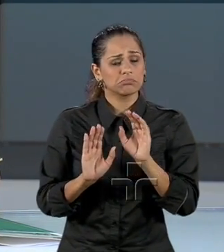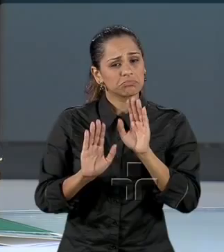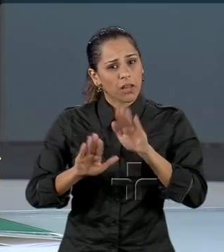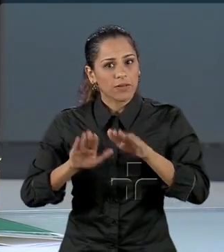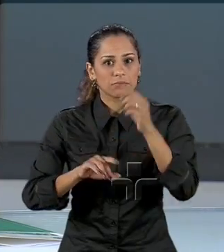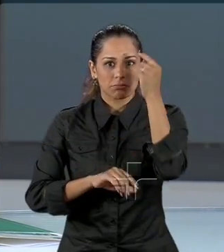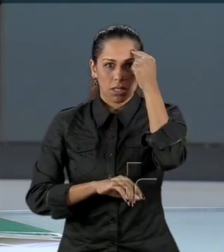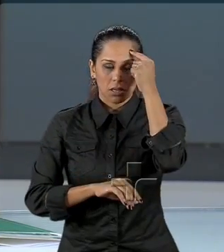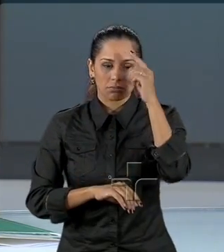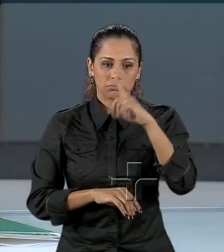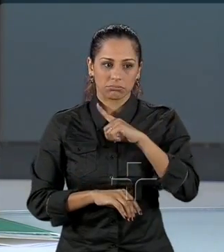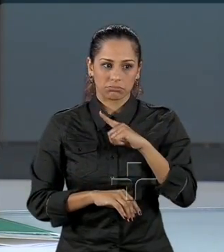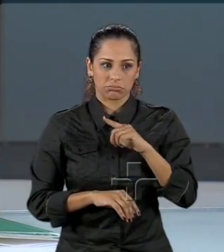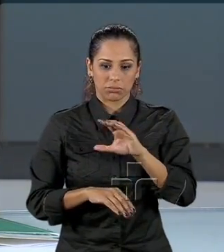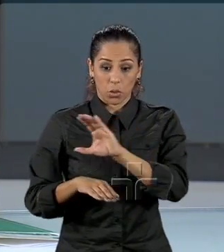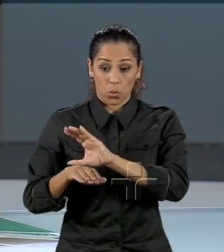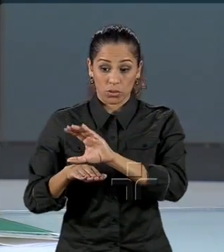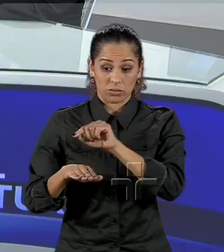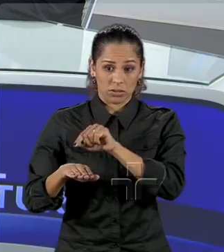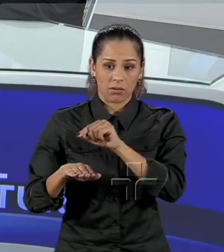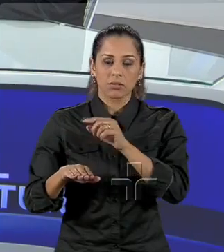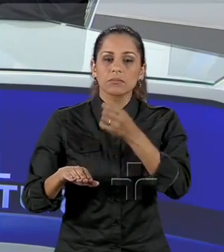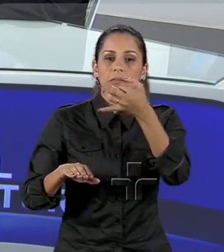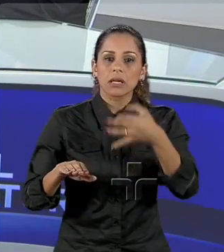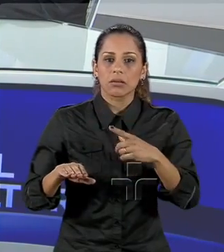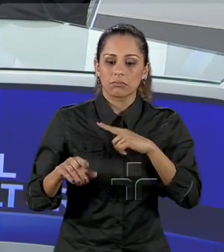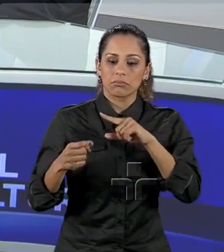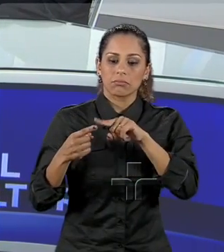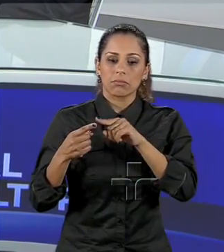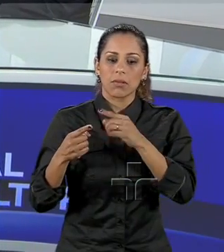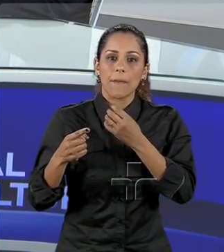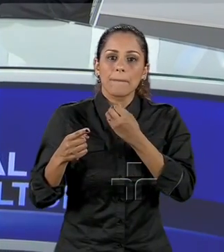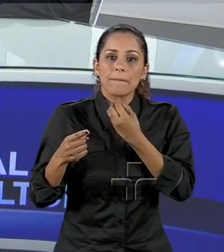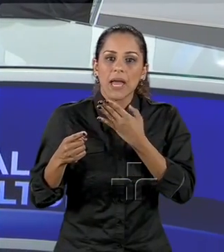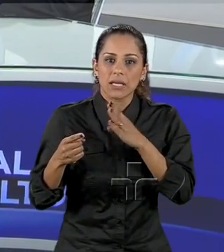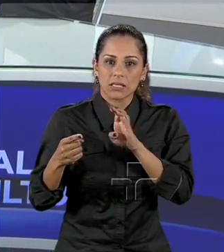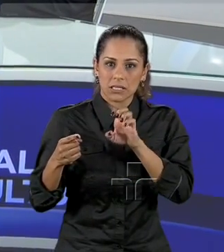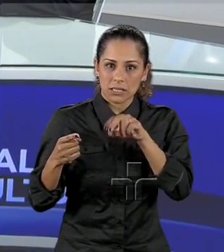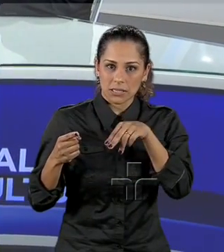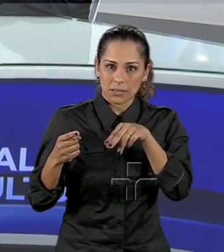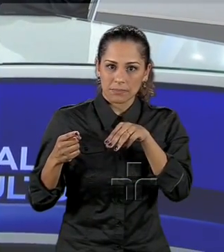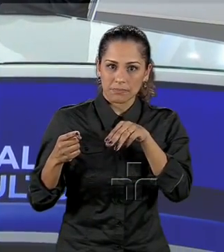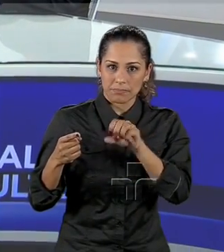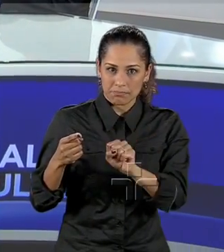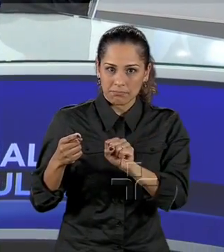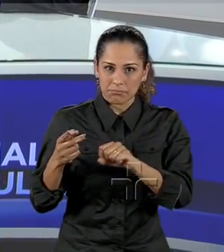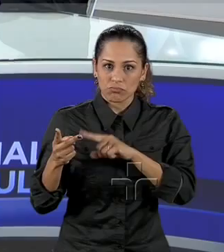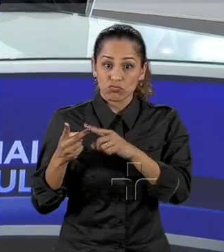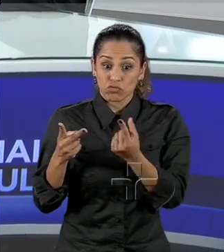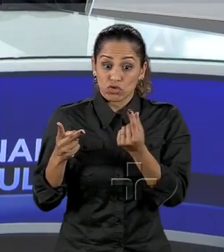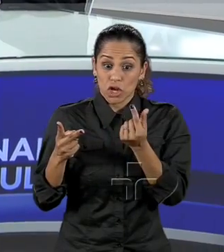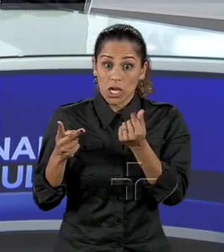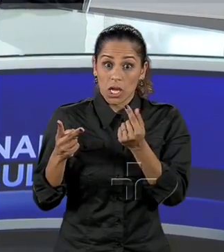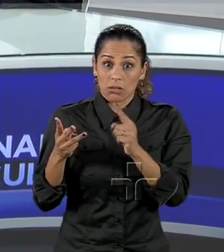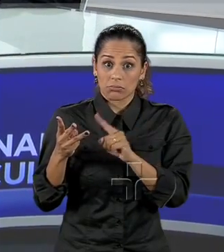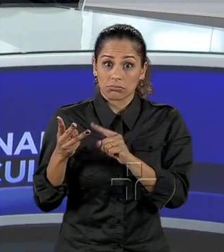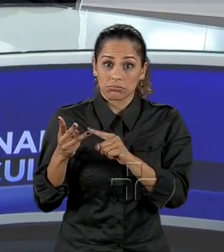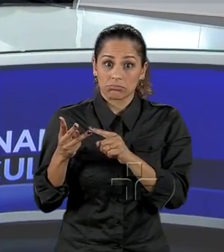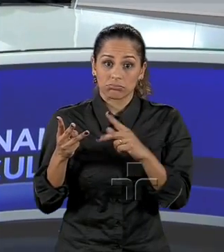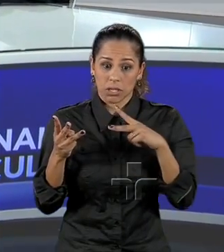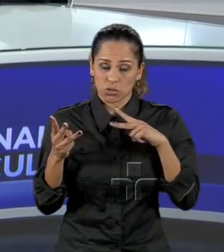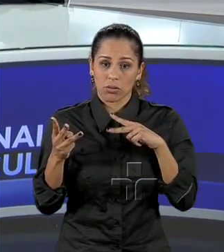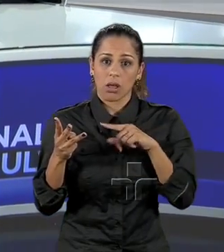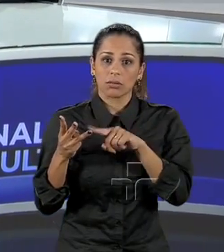Constituição, bens, dinheiros e valores públicos. É possível fazer um ajuste fiscal heterodoxo